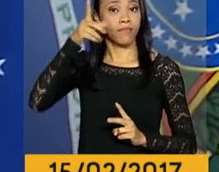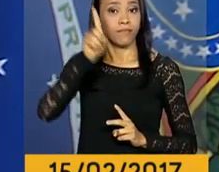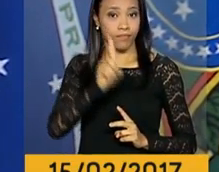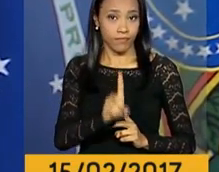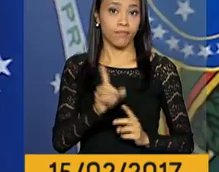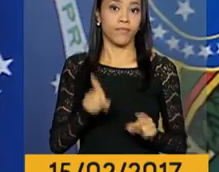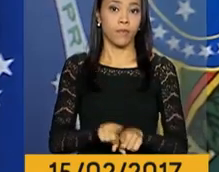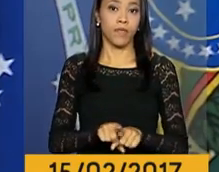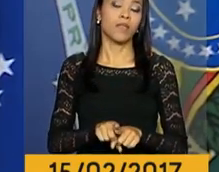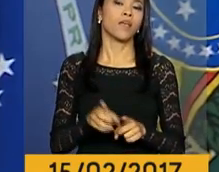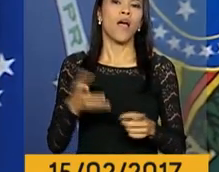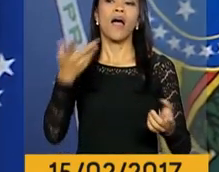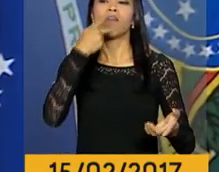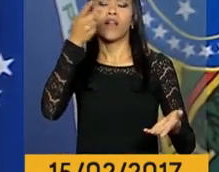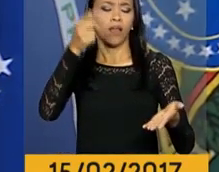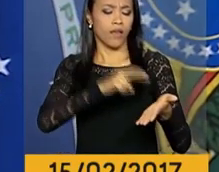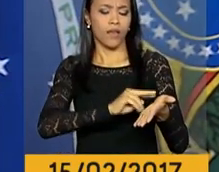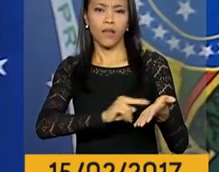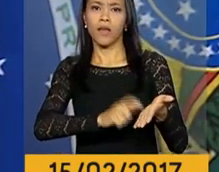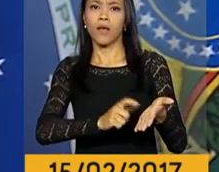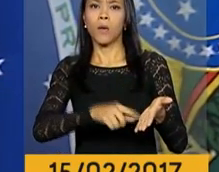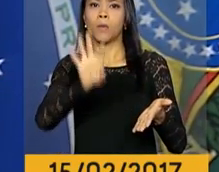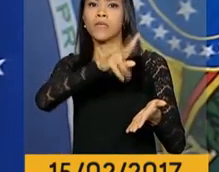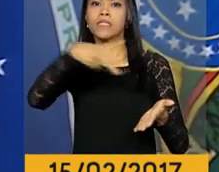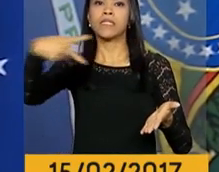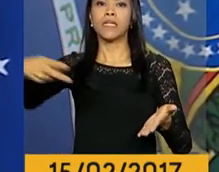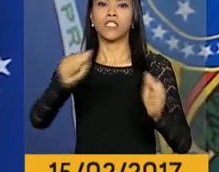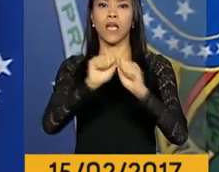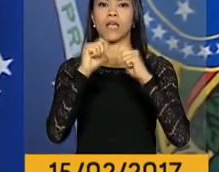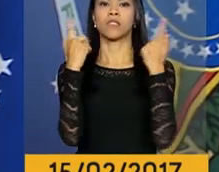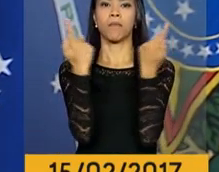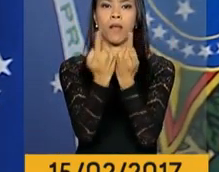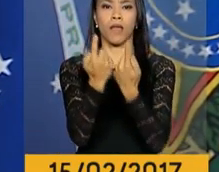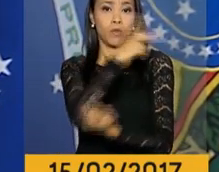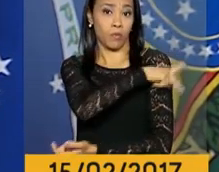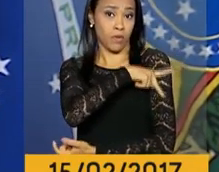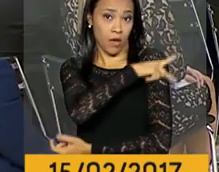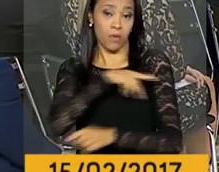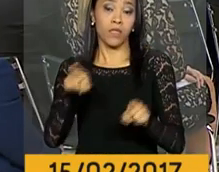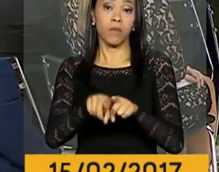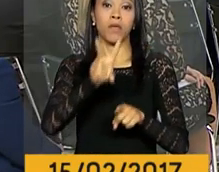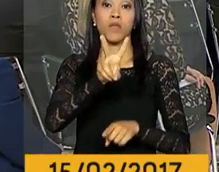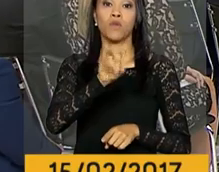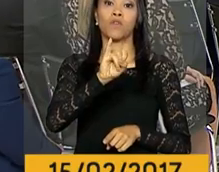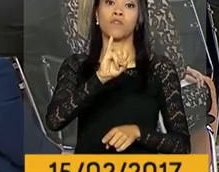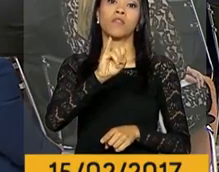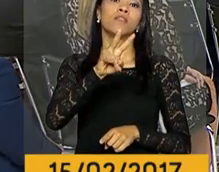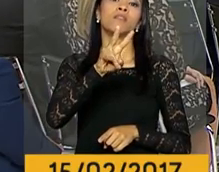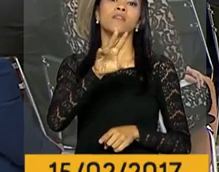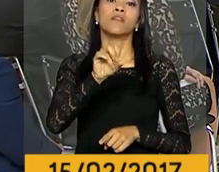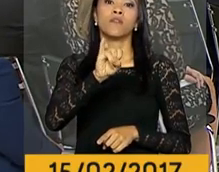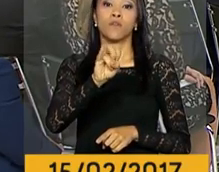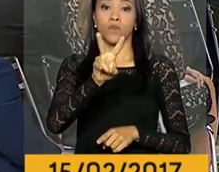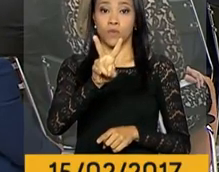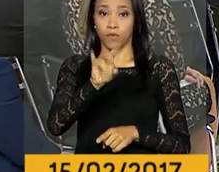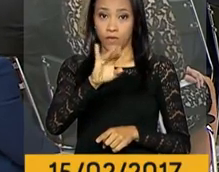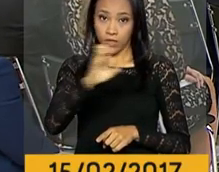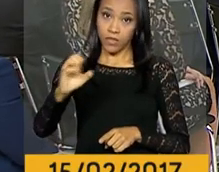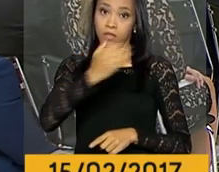registrar também a presença do presidente da Assembleia do Piauí e a presença do vice-governador da Bahia, não é, especialmente.